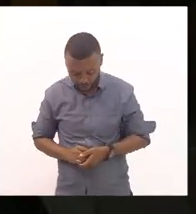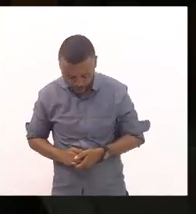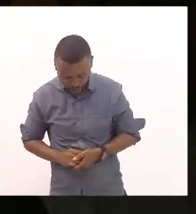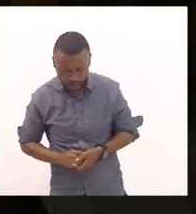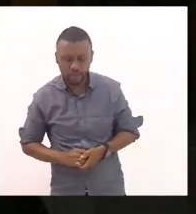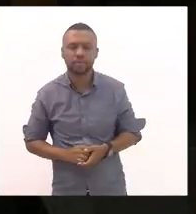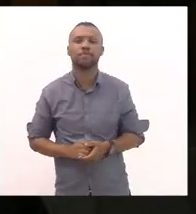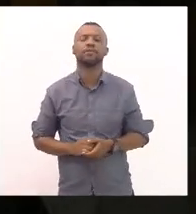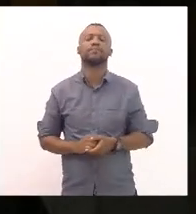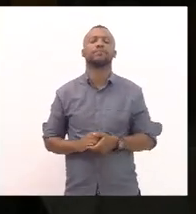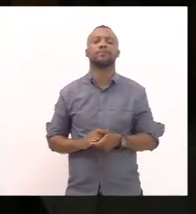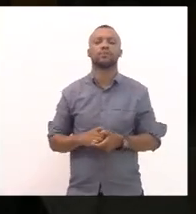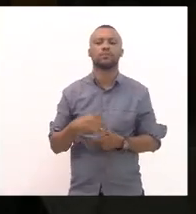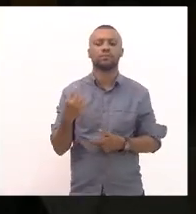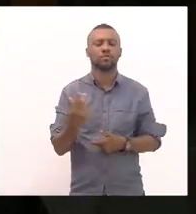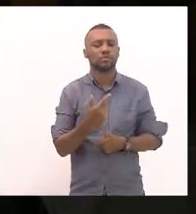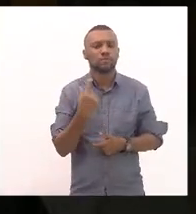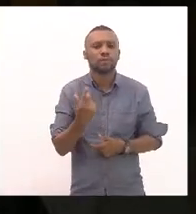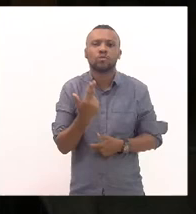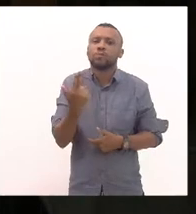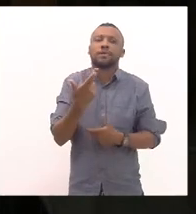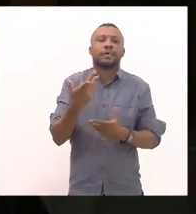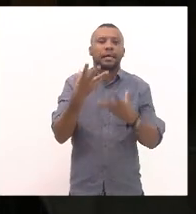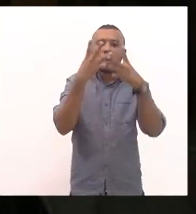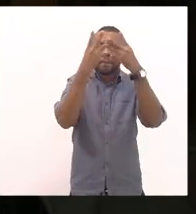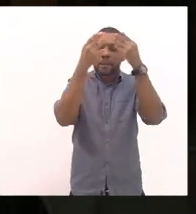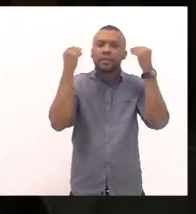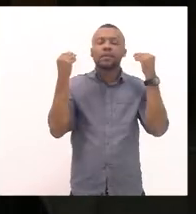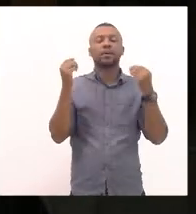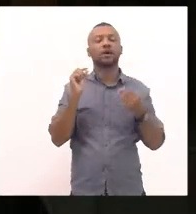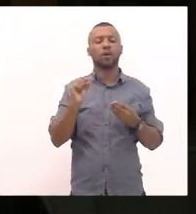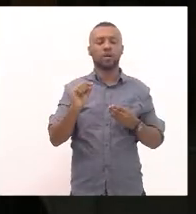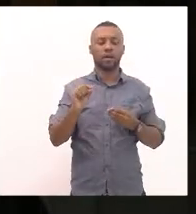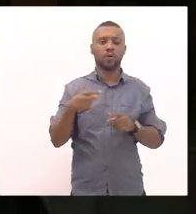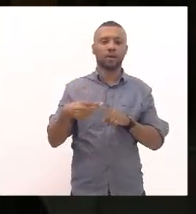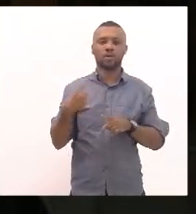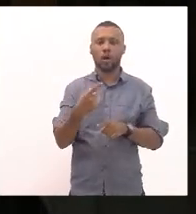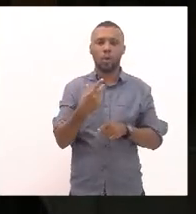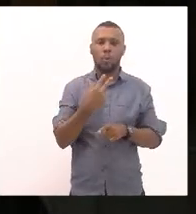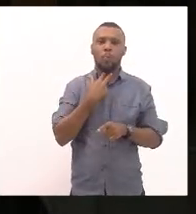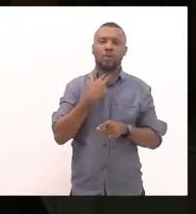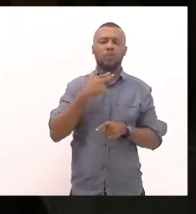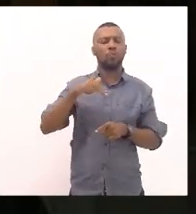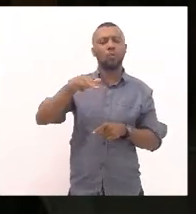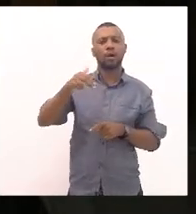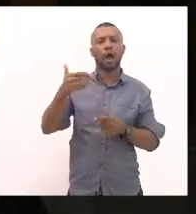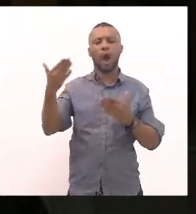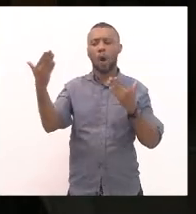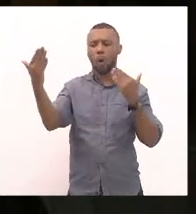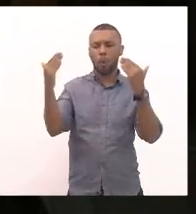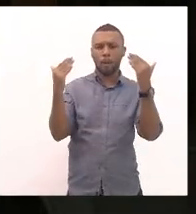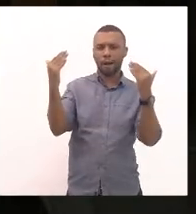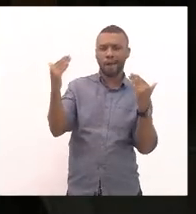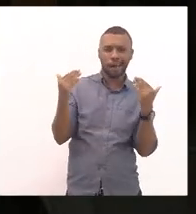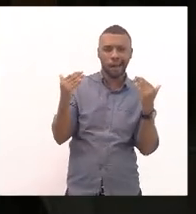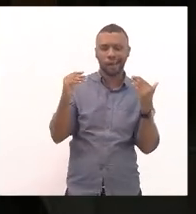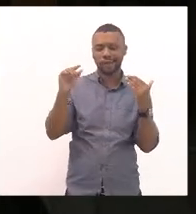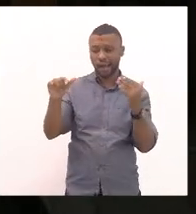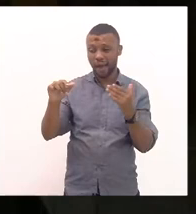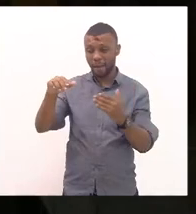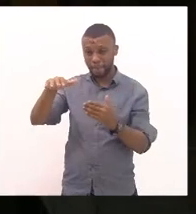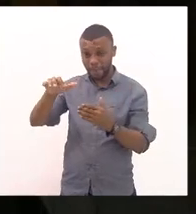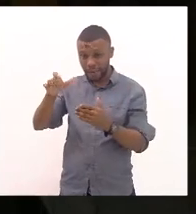e a gente não pode esquecer senhora Presidente Porque nós não podemos jamais comparar melão com